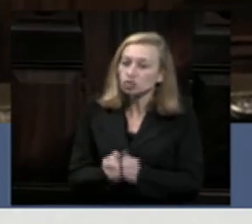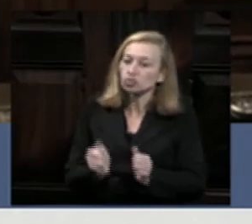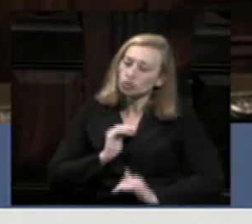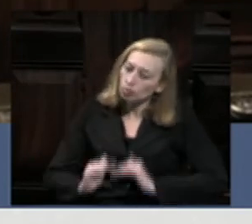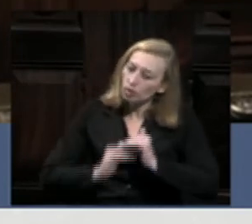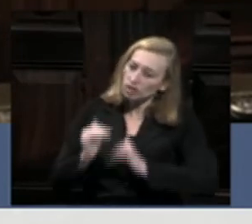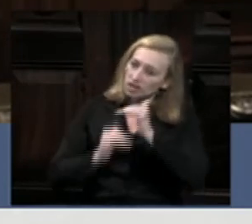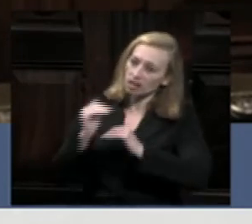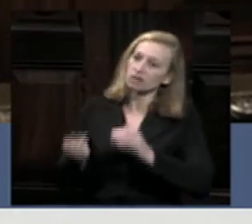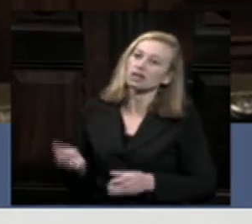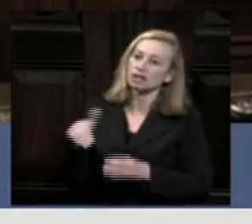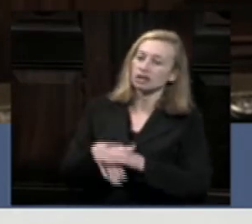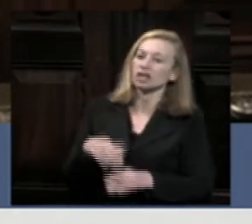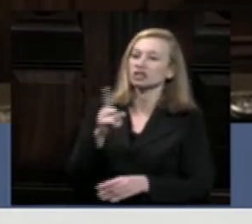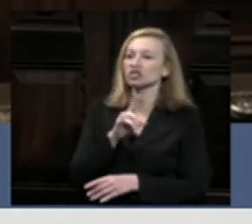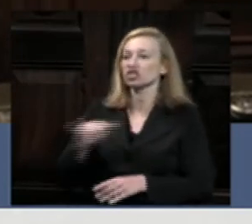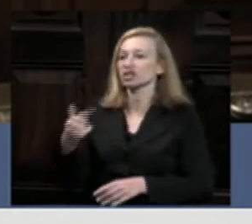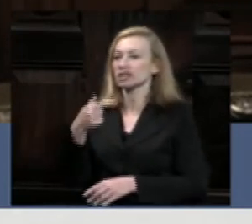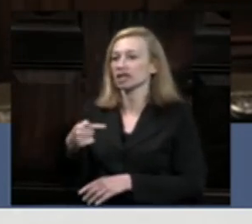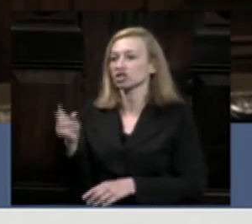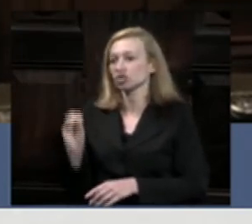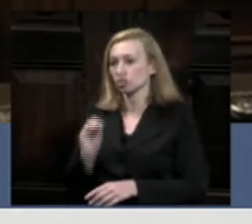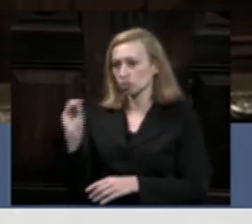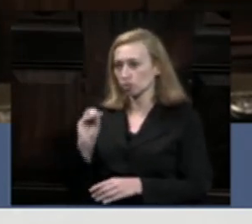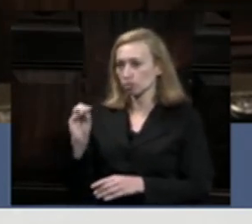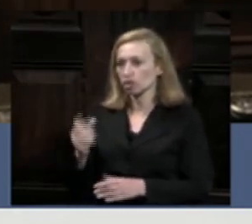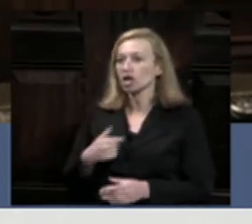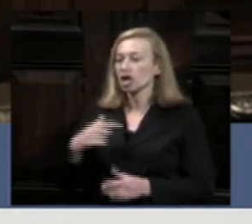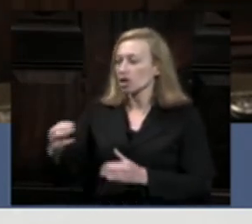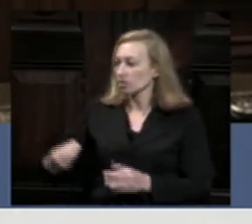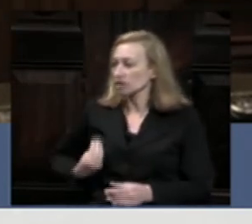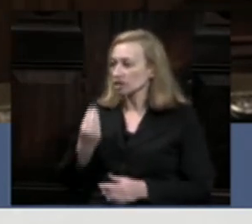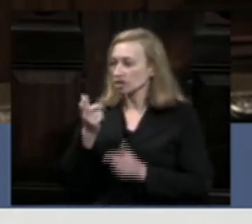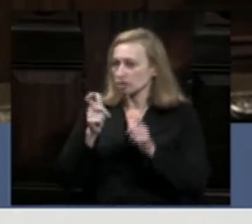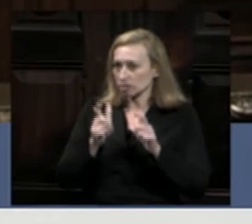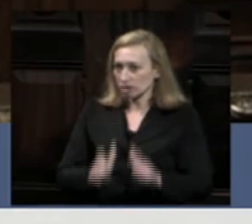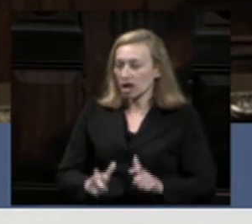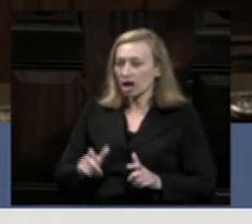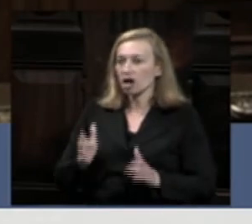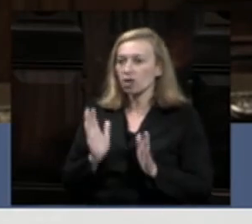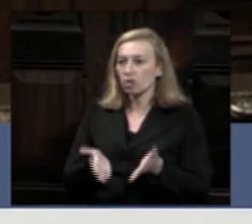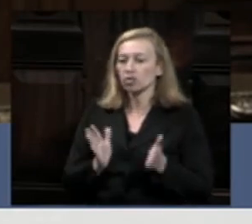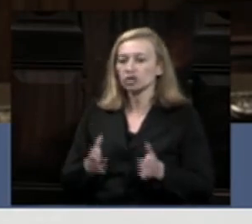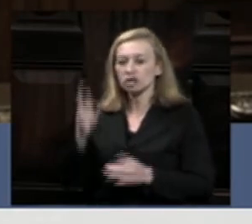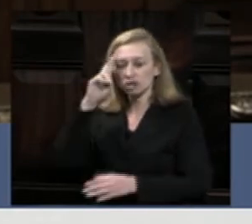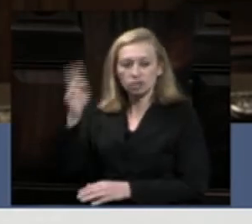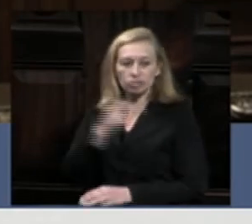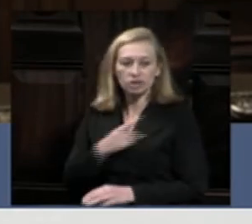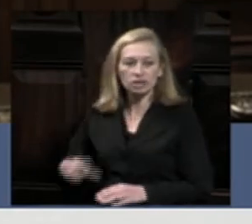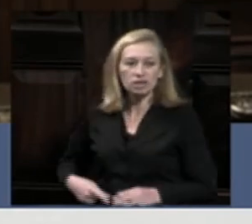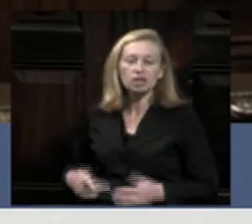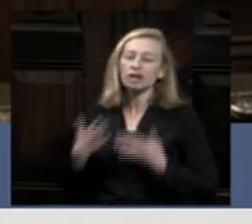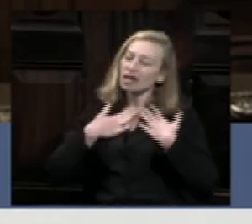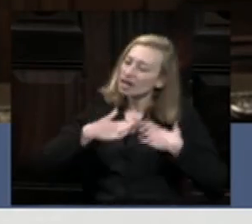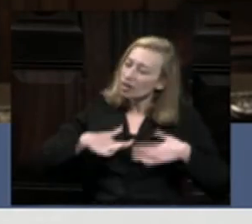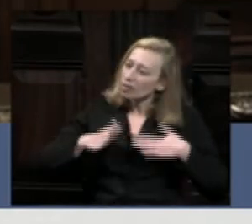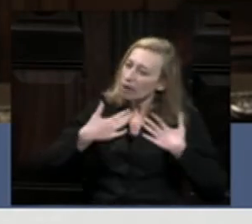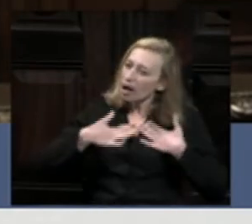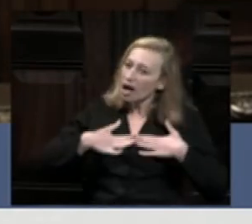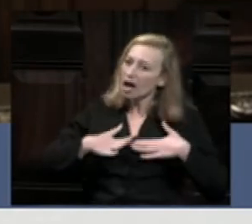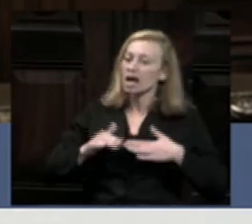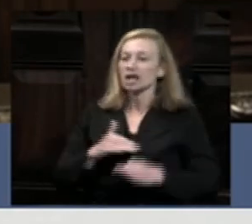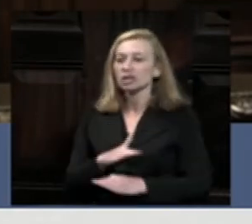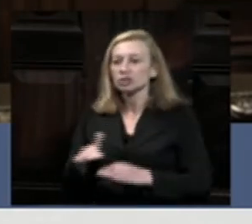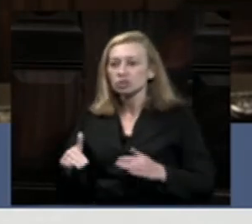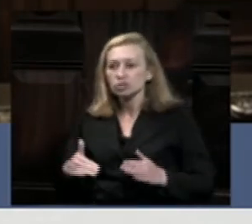processo eleitoral no dia 7 de outubro. Então eu venho a essa tribuna hoje, senhor presidente, senhoras e senhores, para tranquilizar a